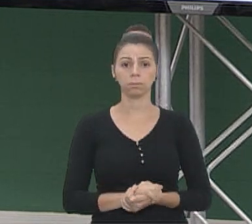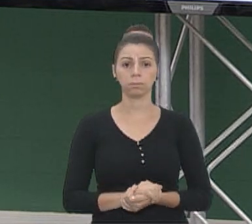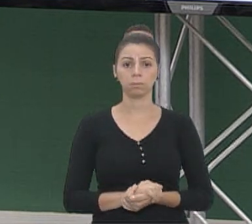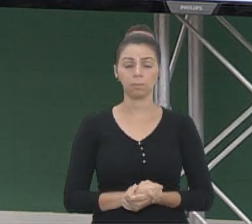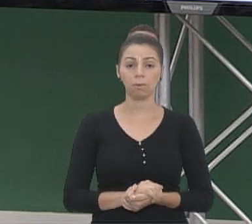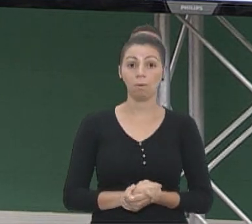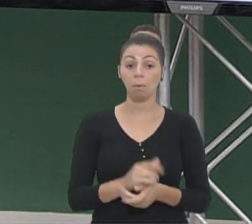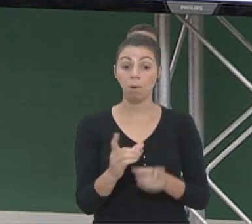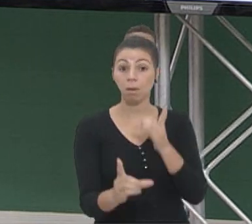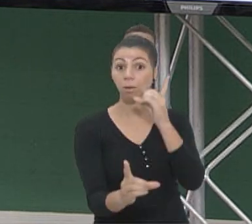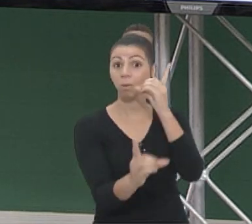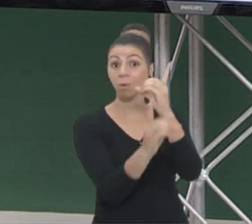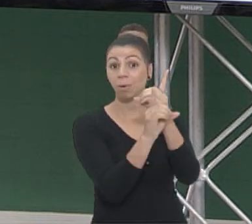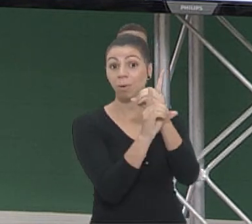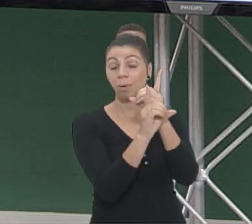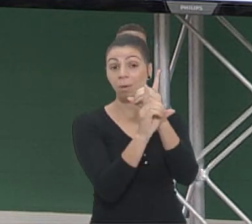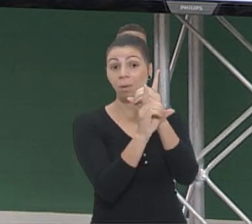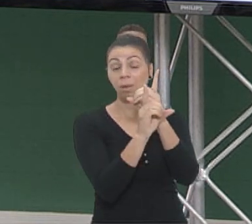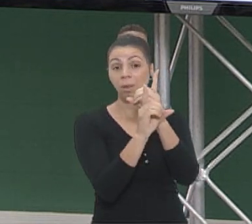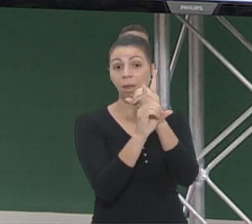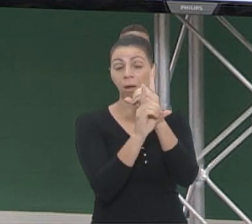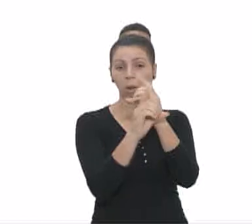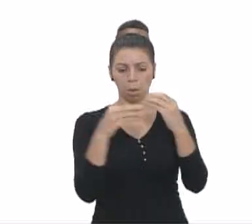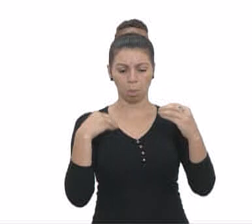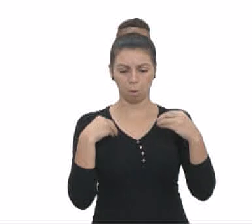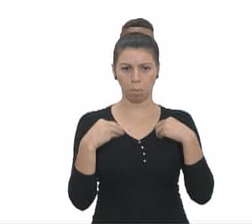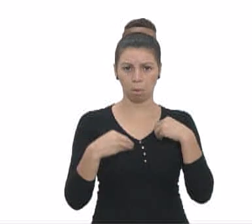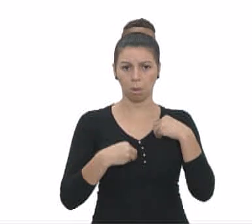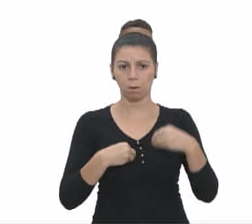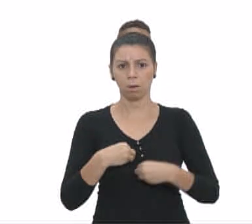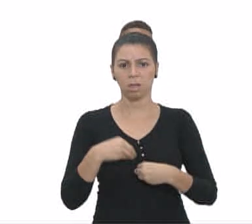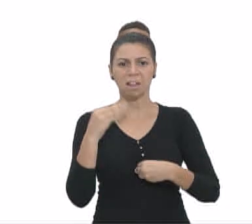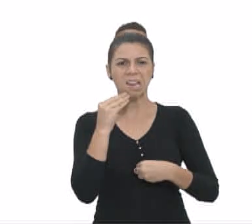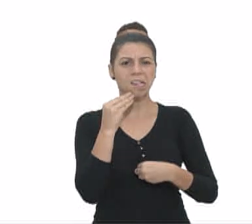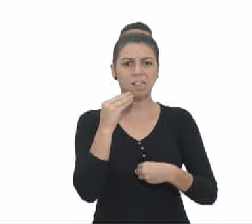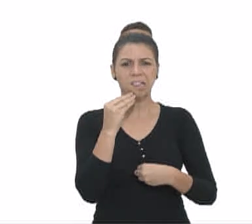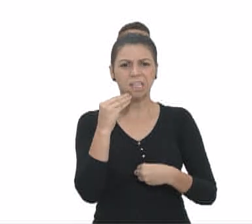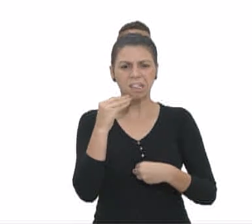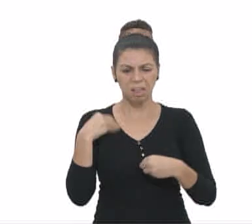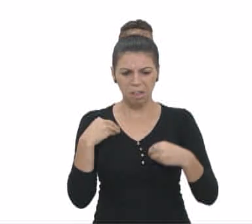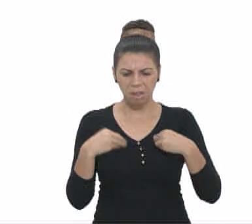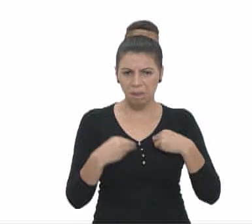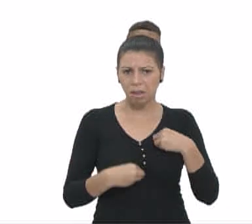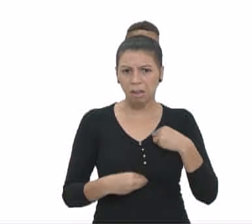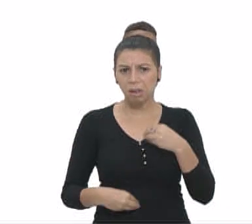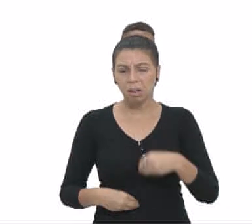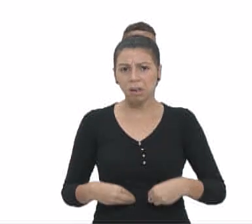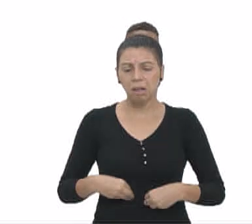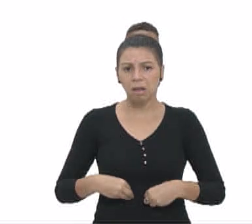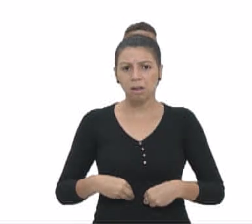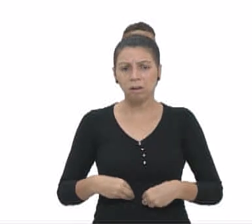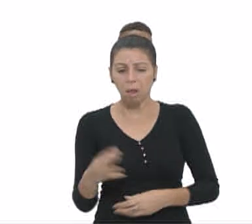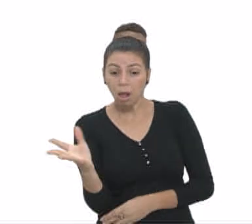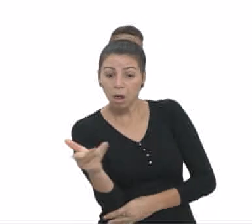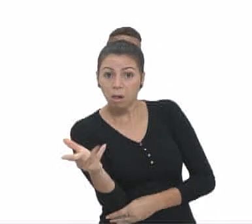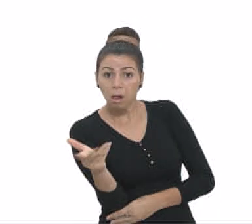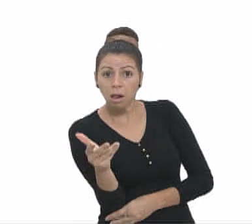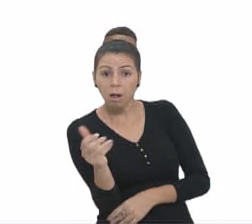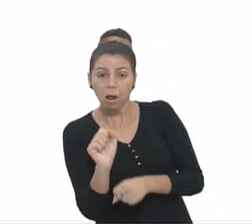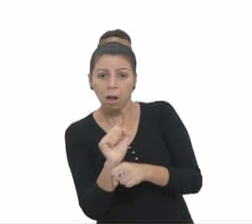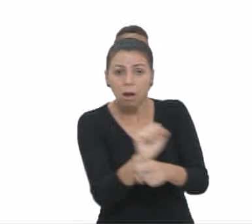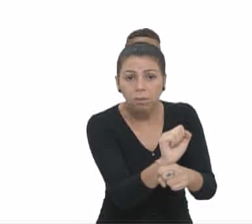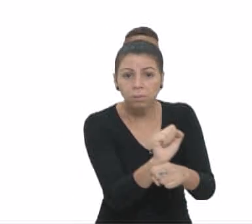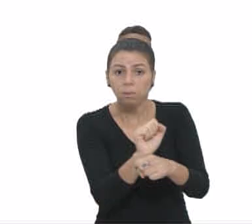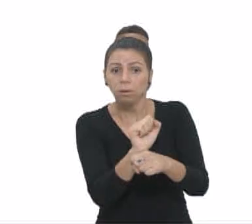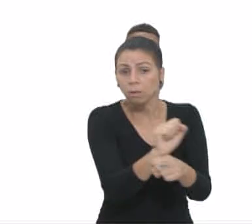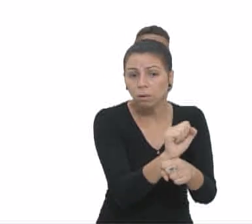Ele descobriu que estavam mal conectados todos os eletrodos de um equipamento para medir os efeitos de aceleração e